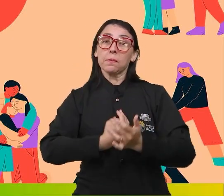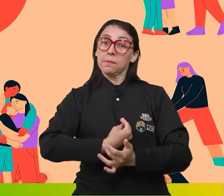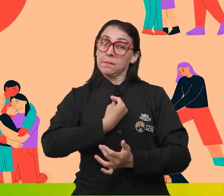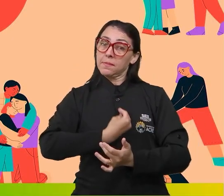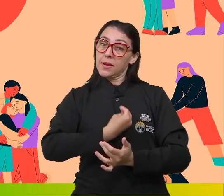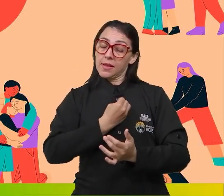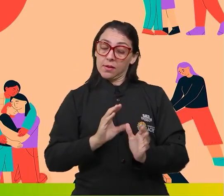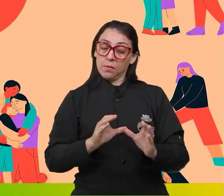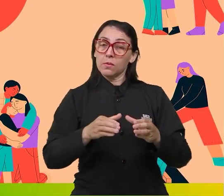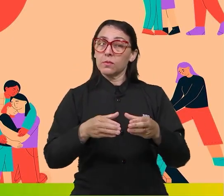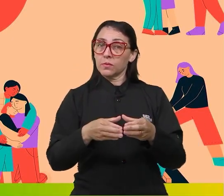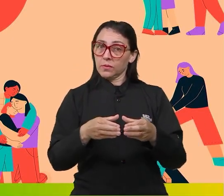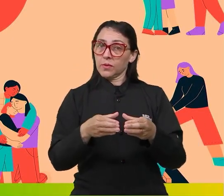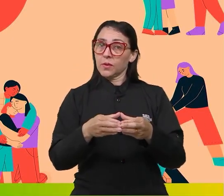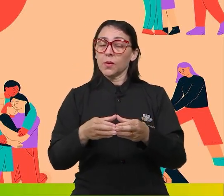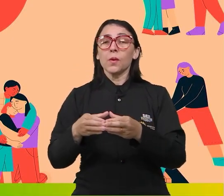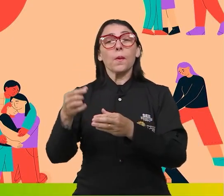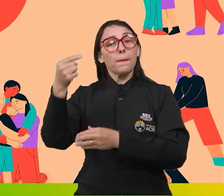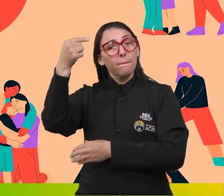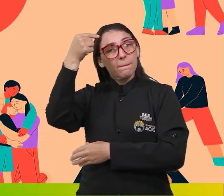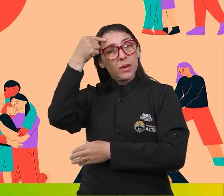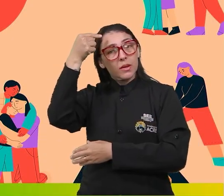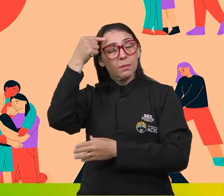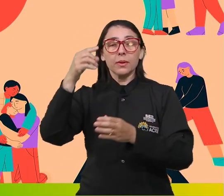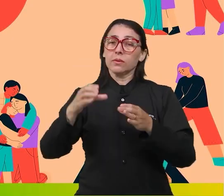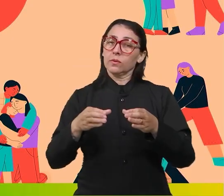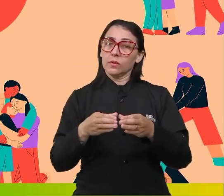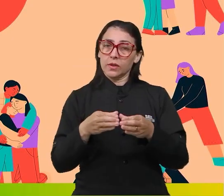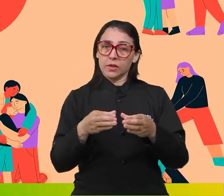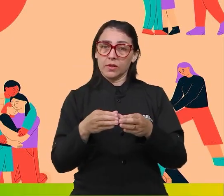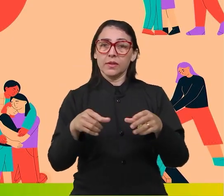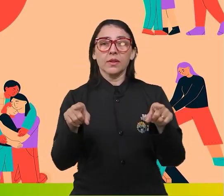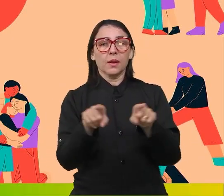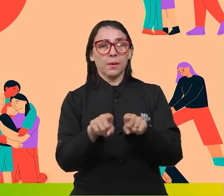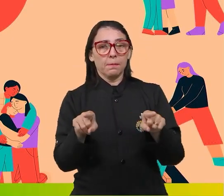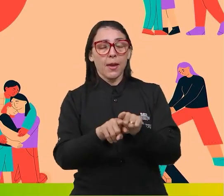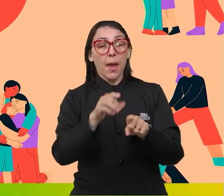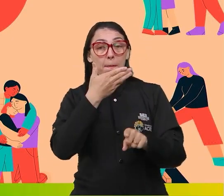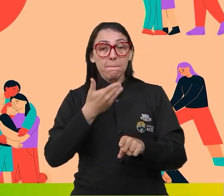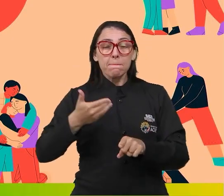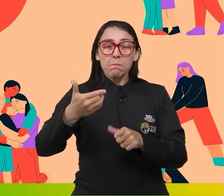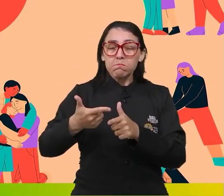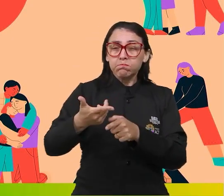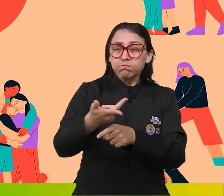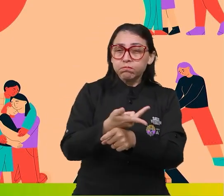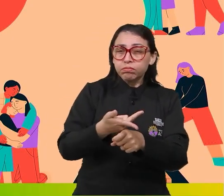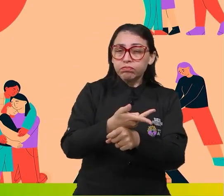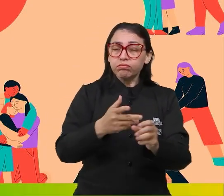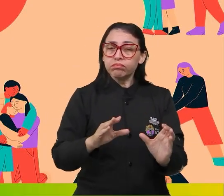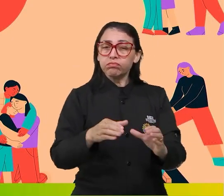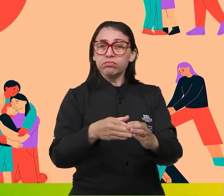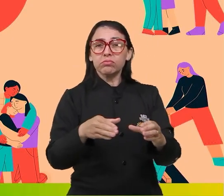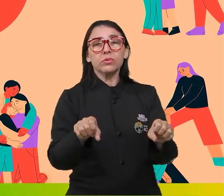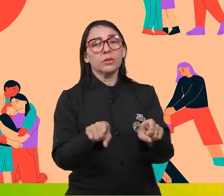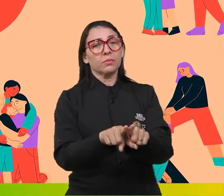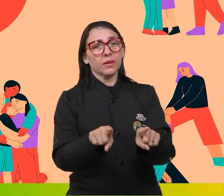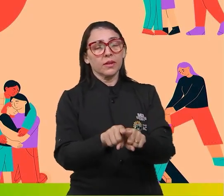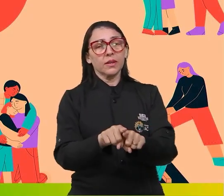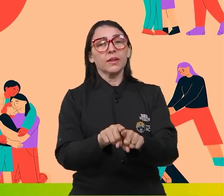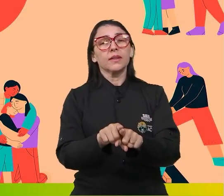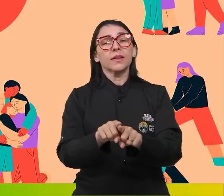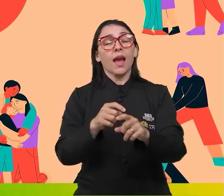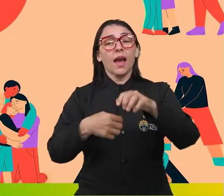no coletivo, um pensamento no coletivo, atrás de soluções coletivas. Traz também